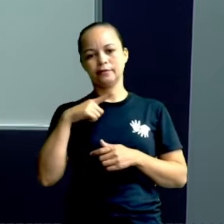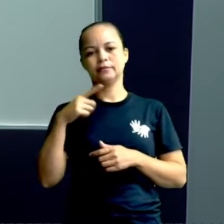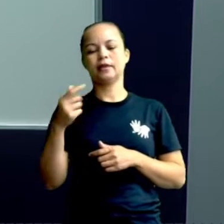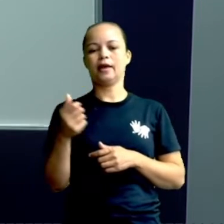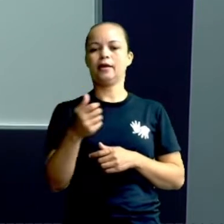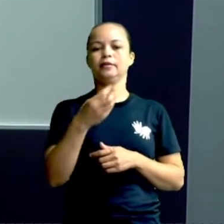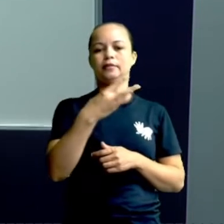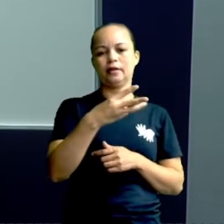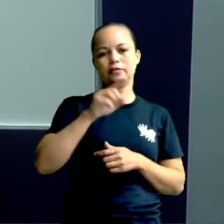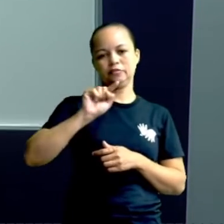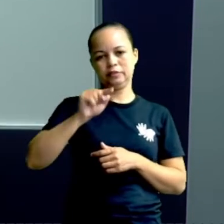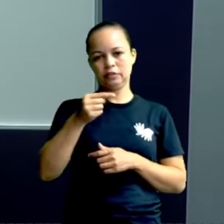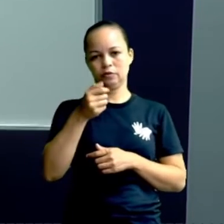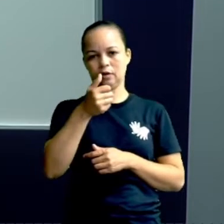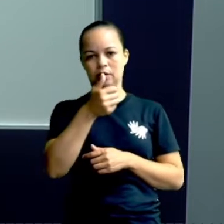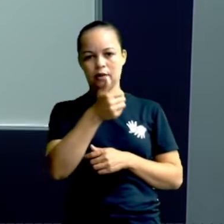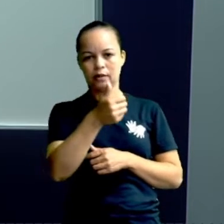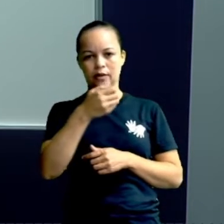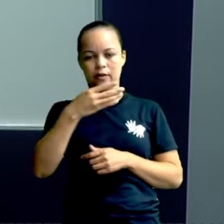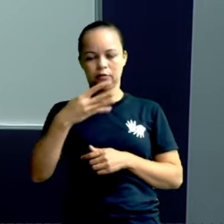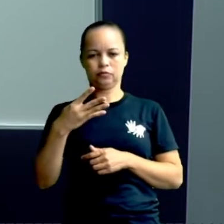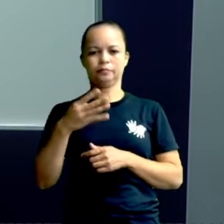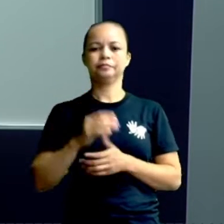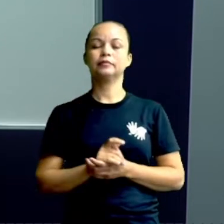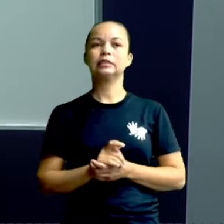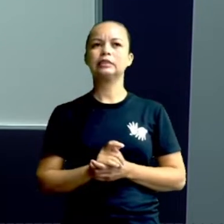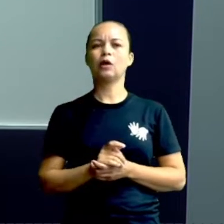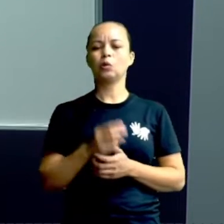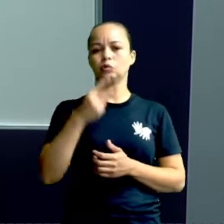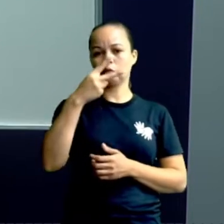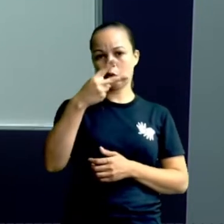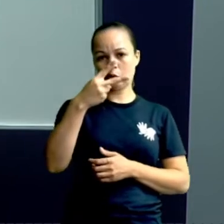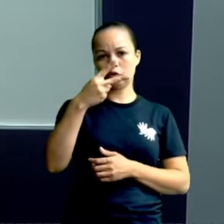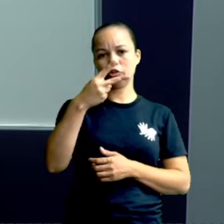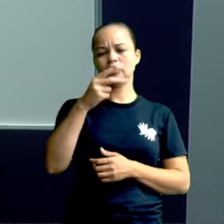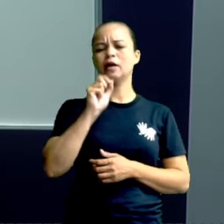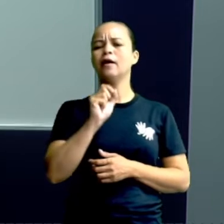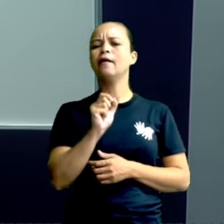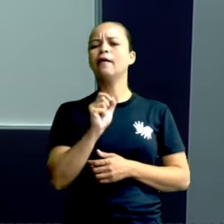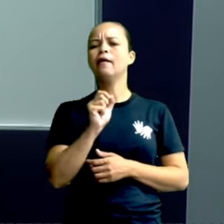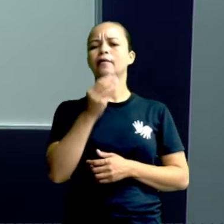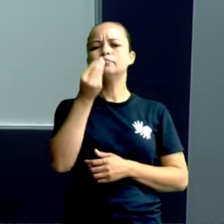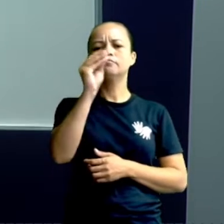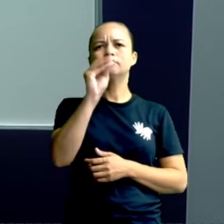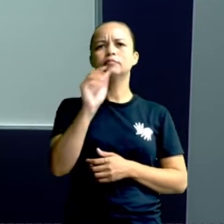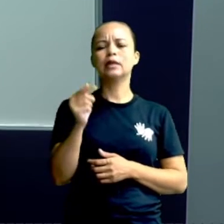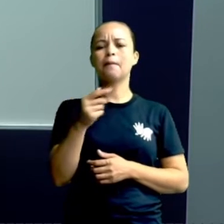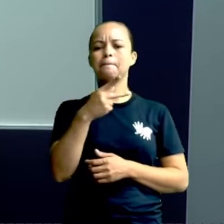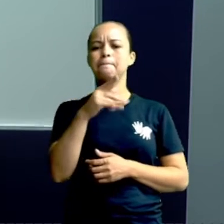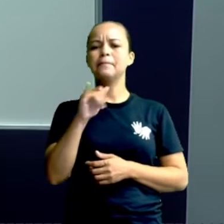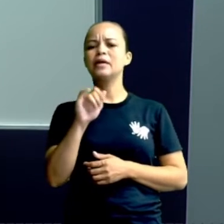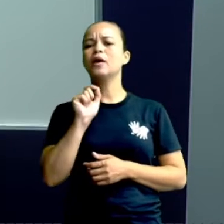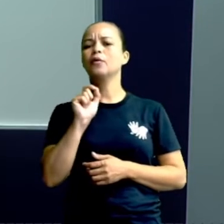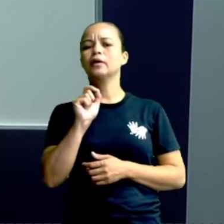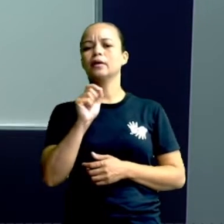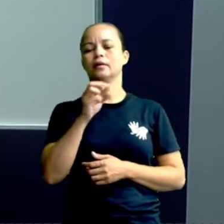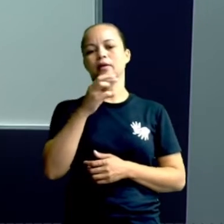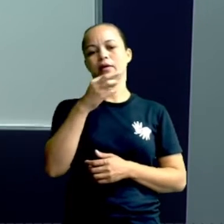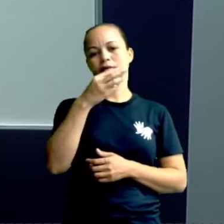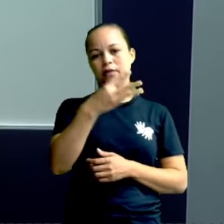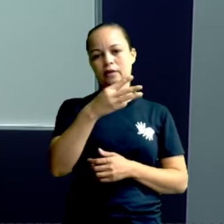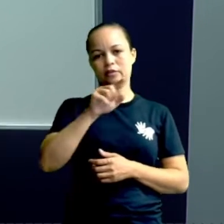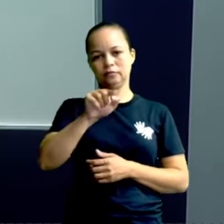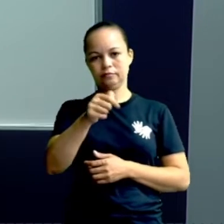lá. 2 eu vou repetir. Π, quem é π? 3,14.